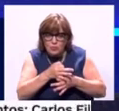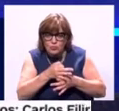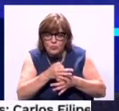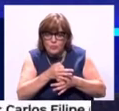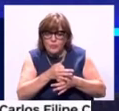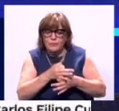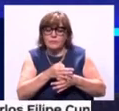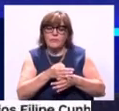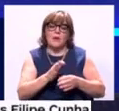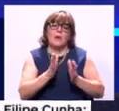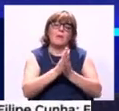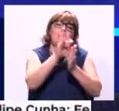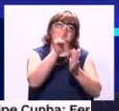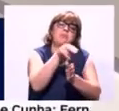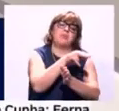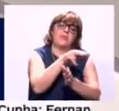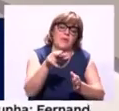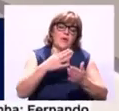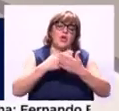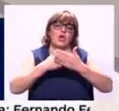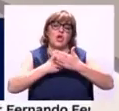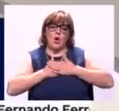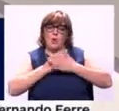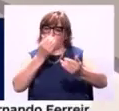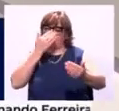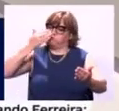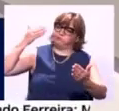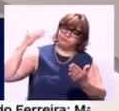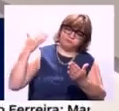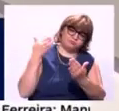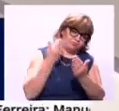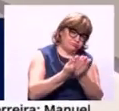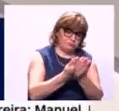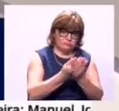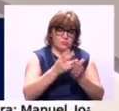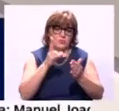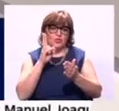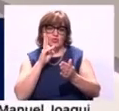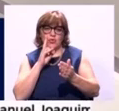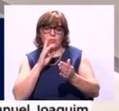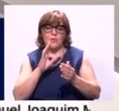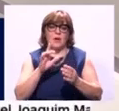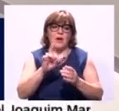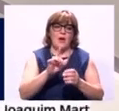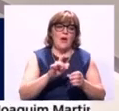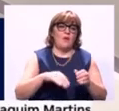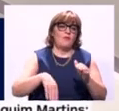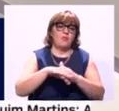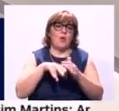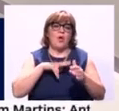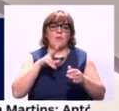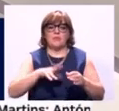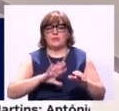Assim, o futebol Júlio, português perdão, também... Não, eu sou muito frontal. Nunca mais o futebol Júlio, português sai destes casos, repare, se não houver alguém... Há um